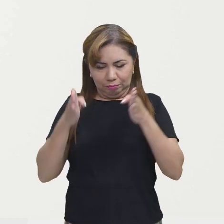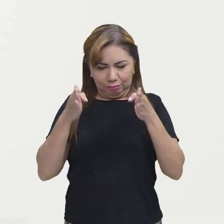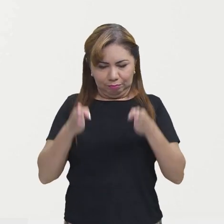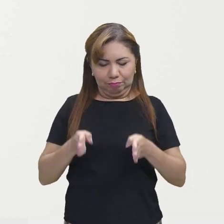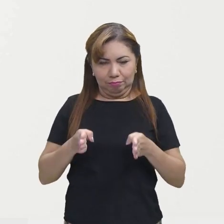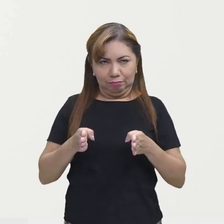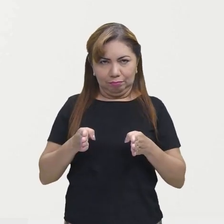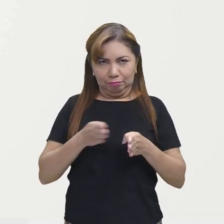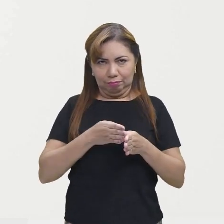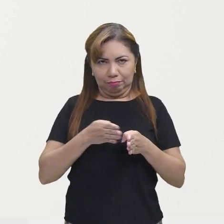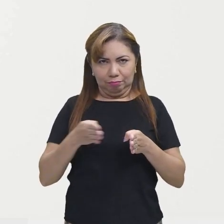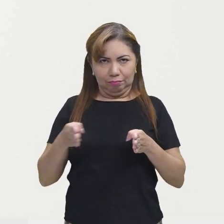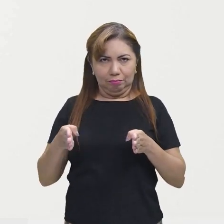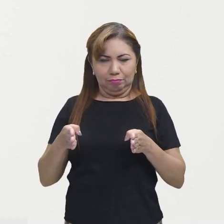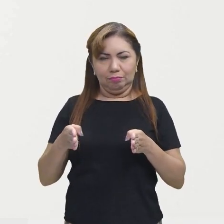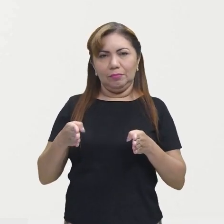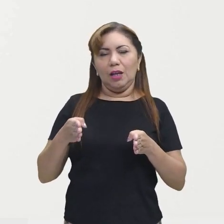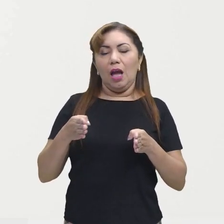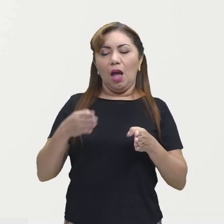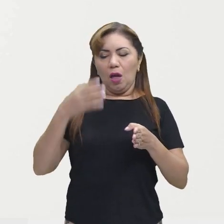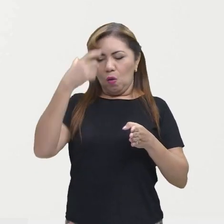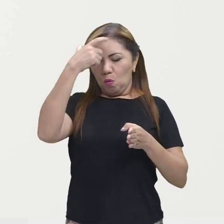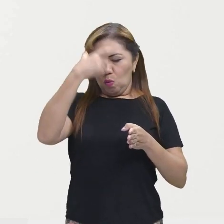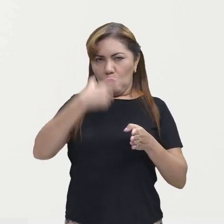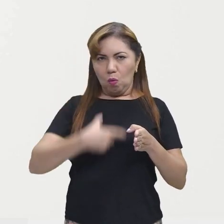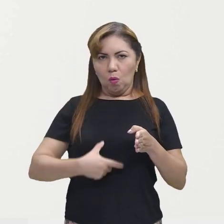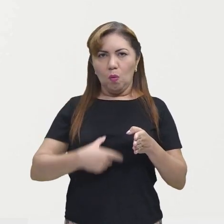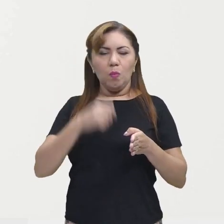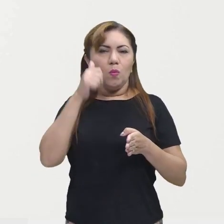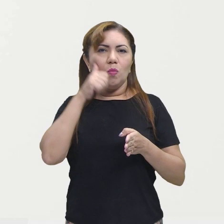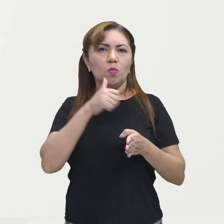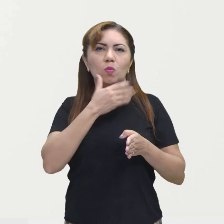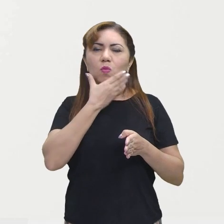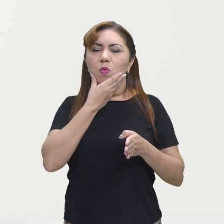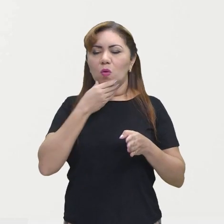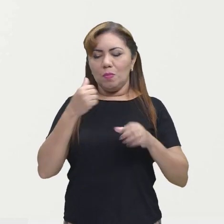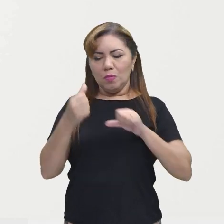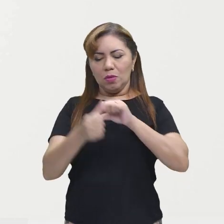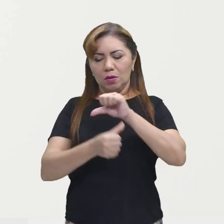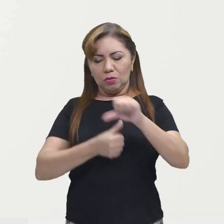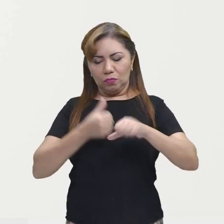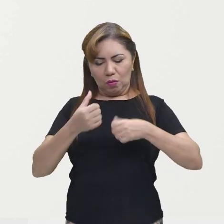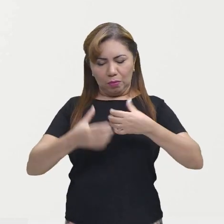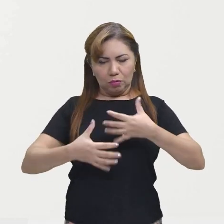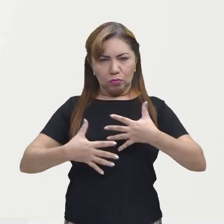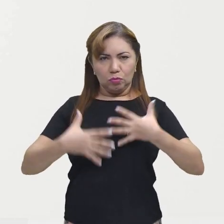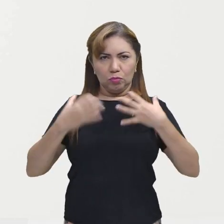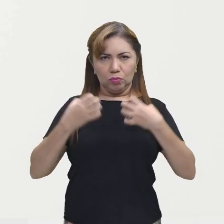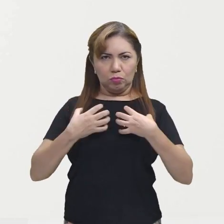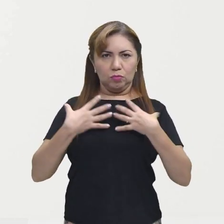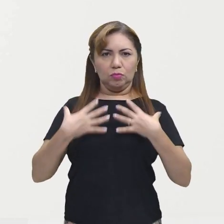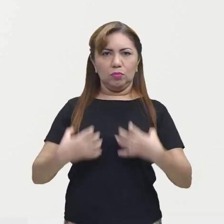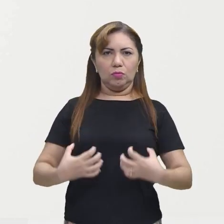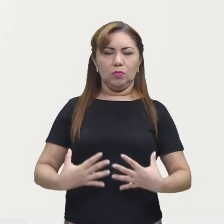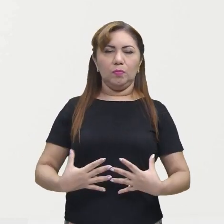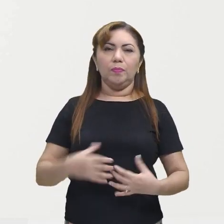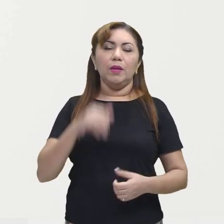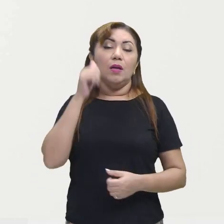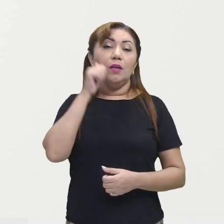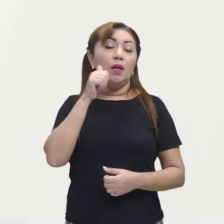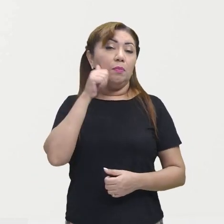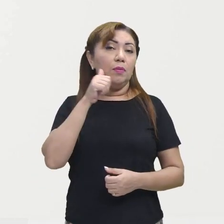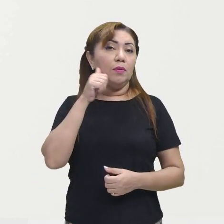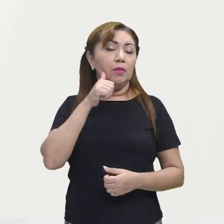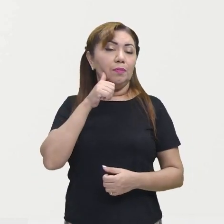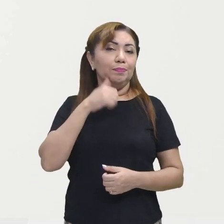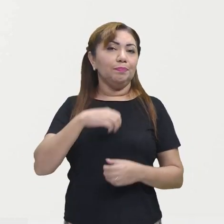das meninas e dos meninos. Das meninas, lembram, por conta da menstruação e as